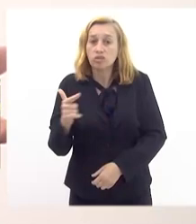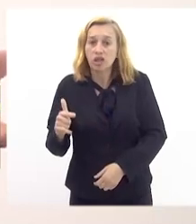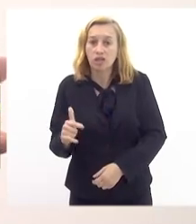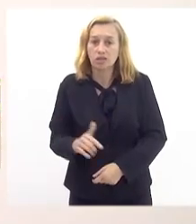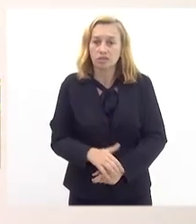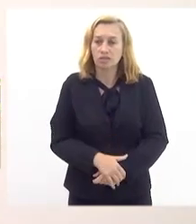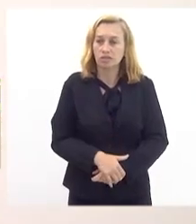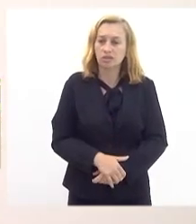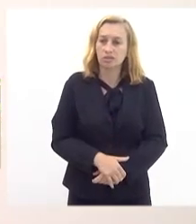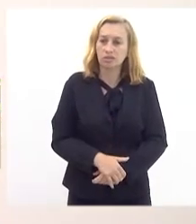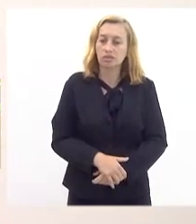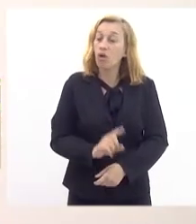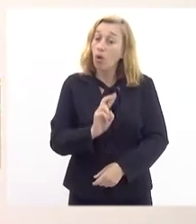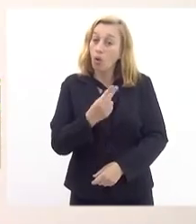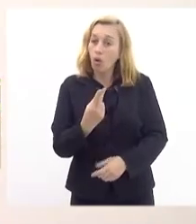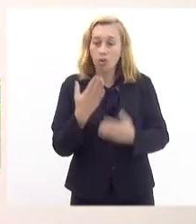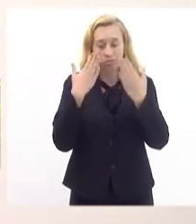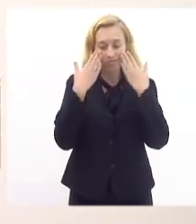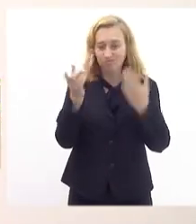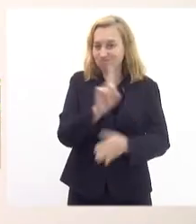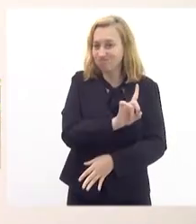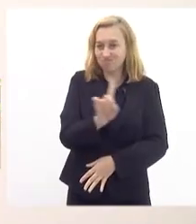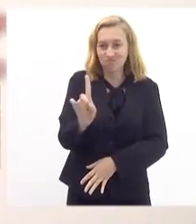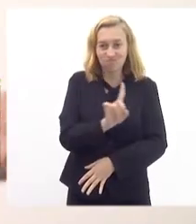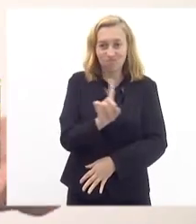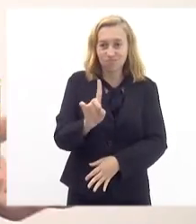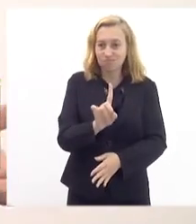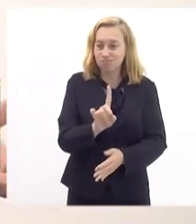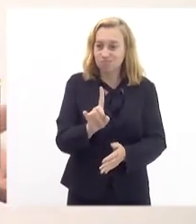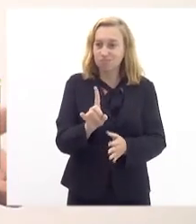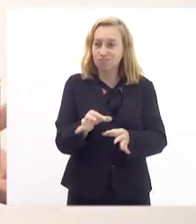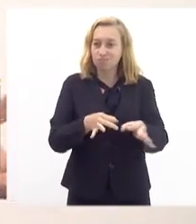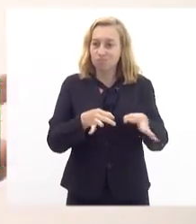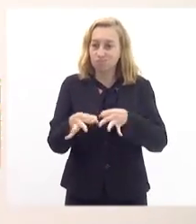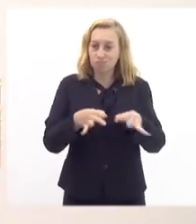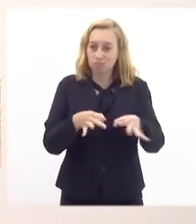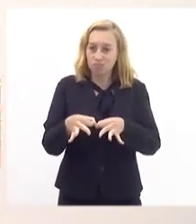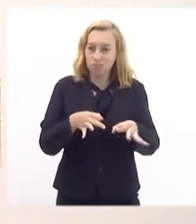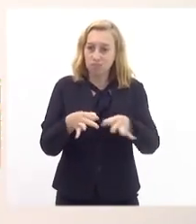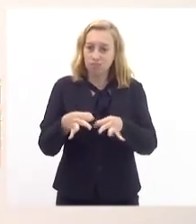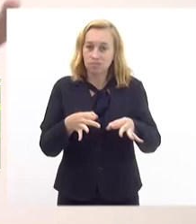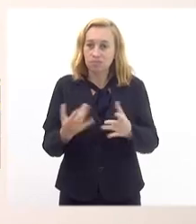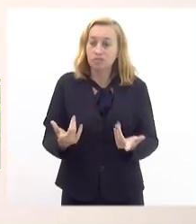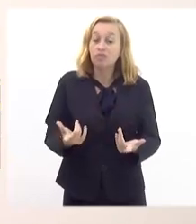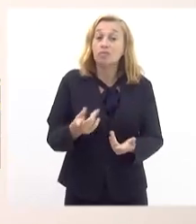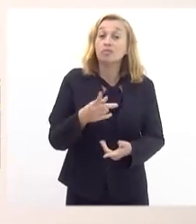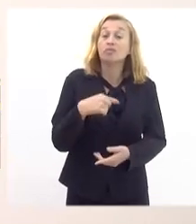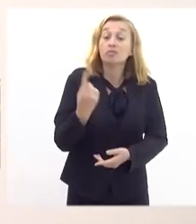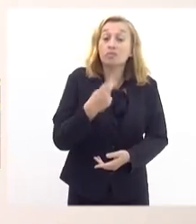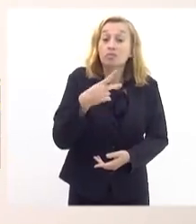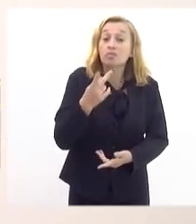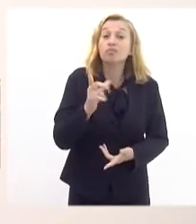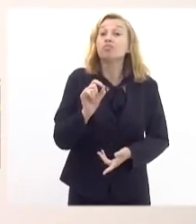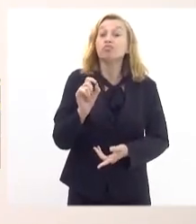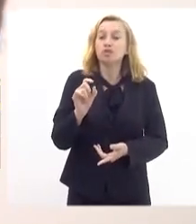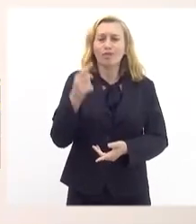né ou não foi apresentado um projecto na acepção da palavra do que o troço estamos falando eu tô falando uma ideia